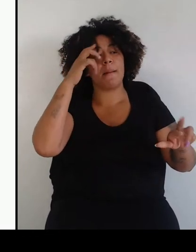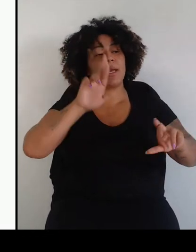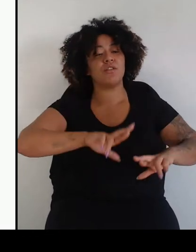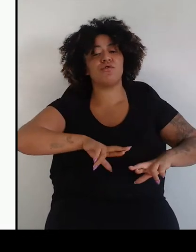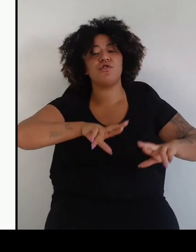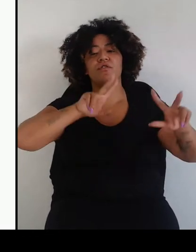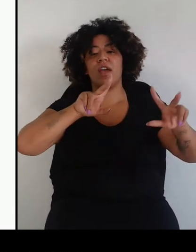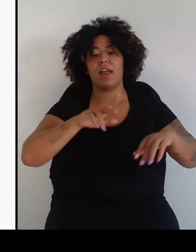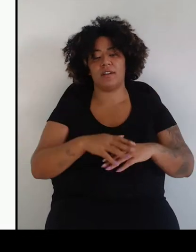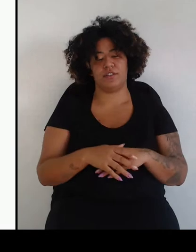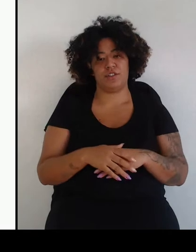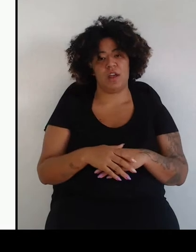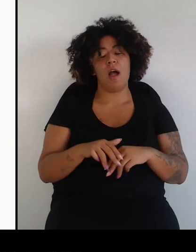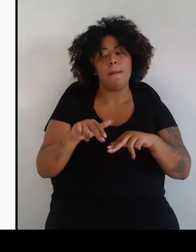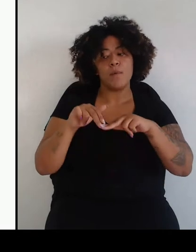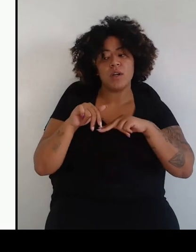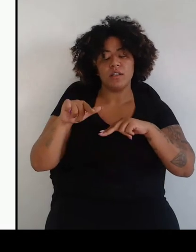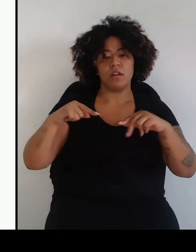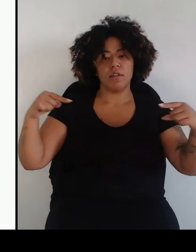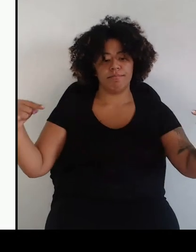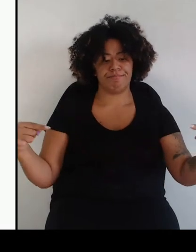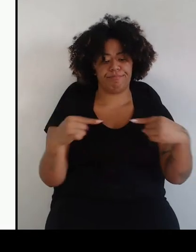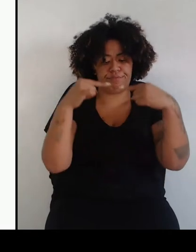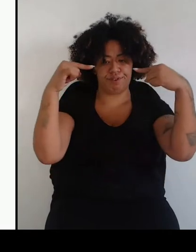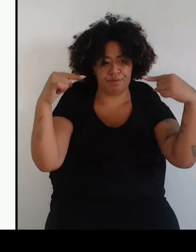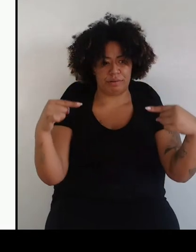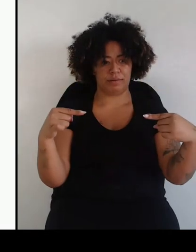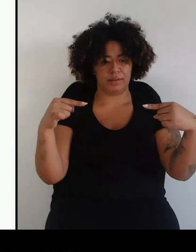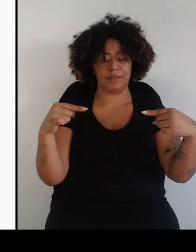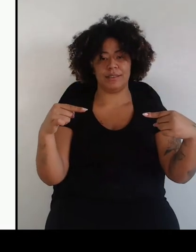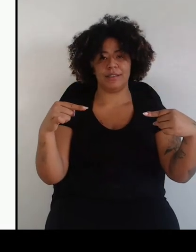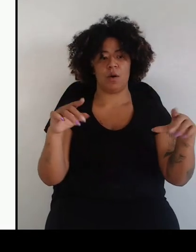é isso que vemos é o colapso das categorias